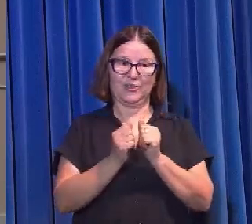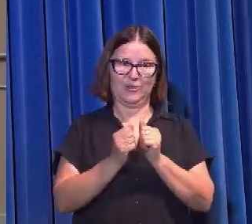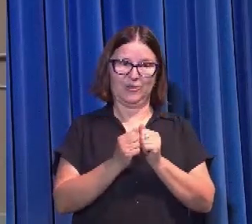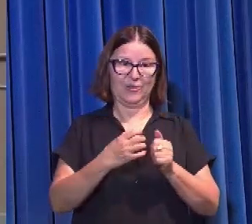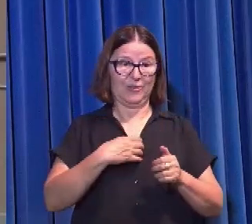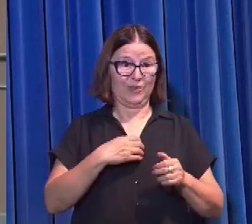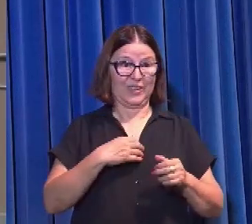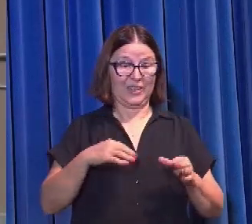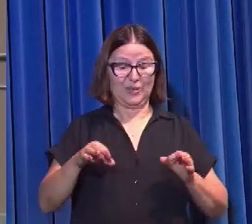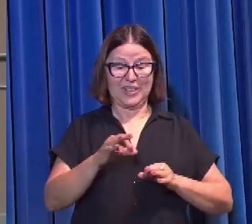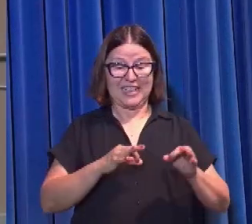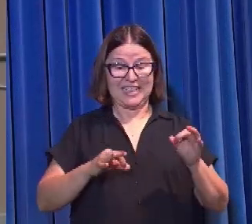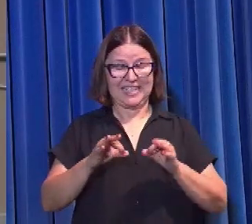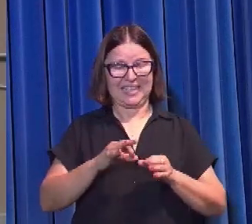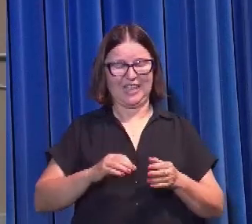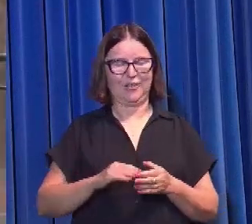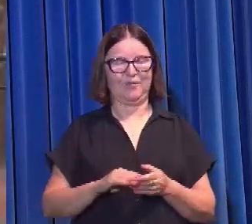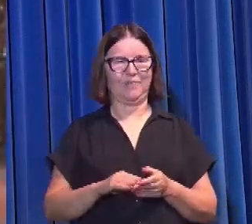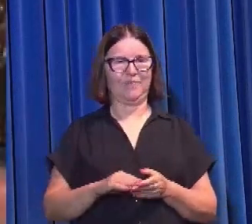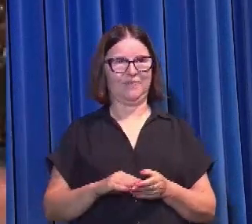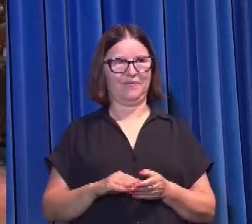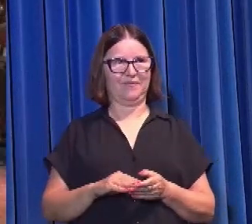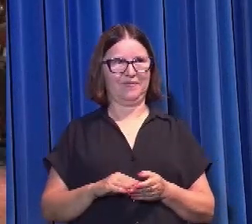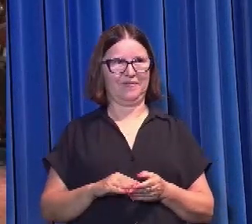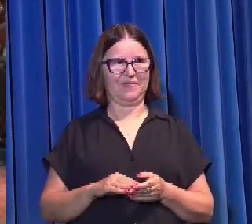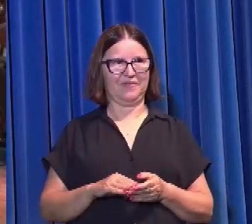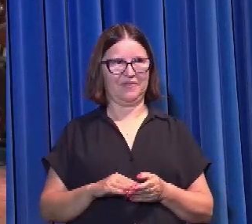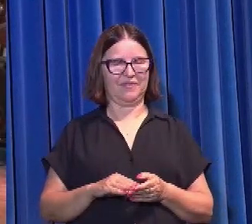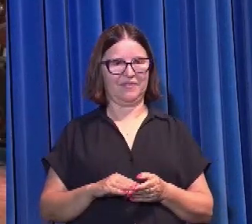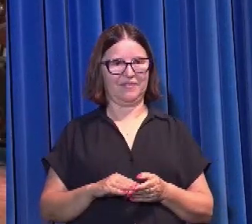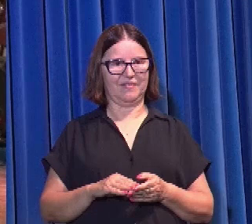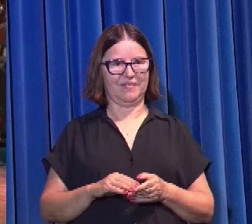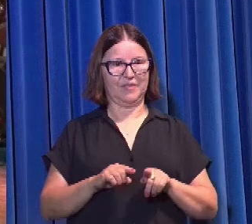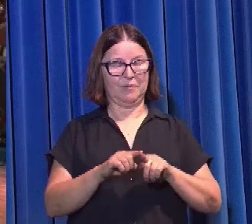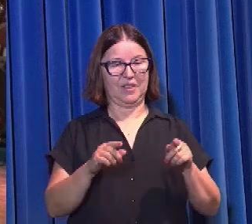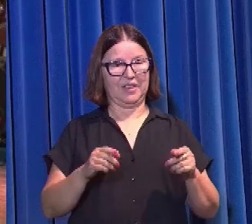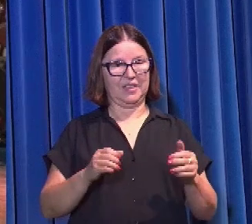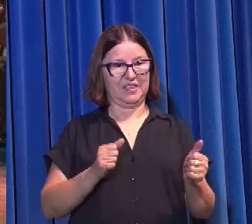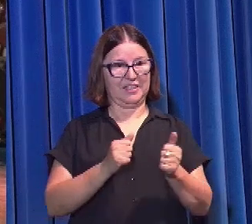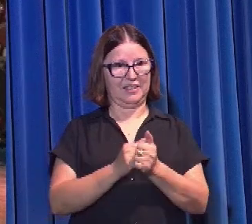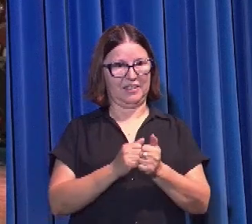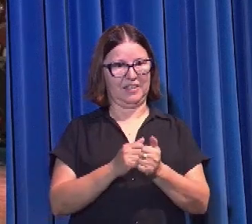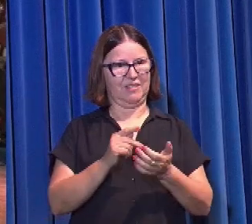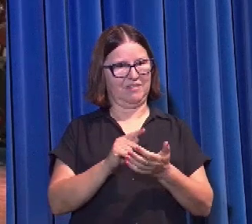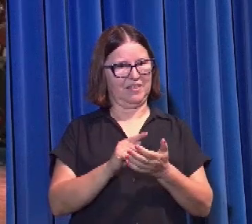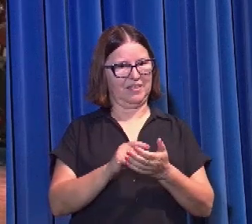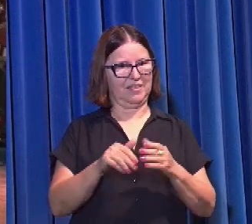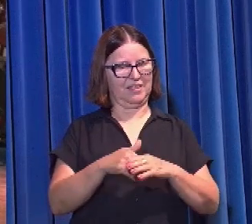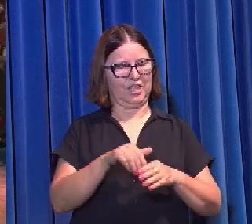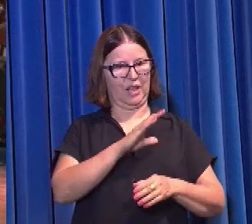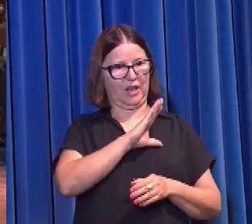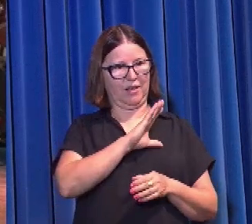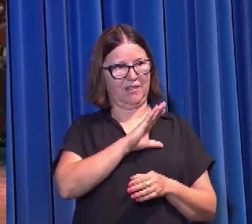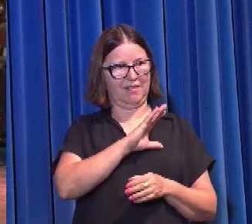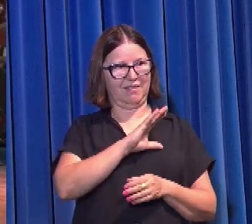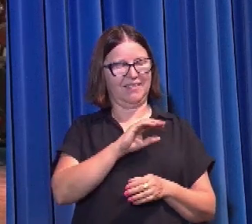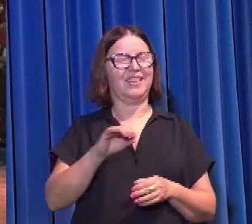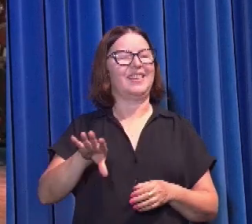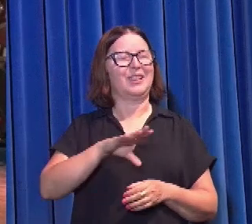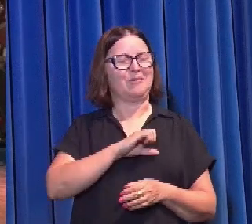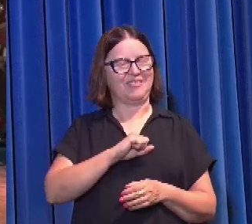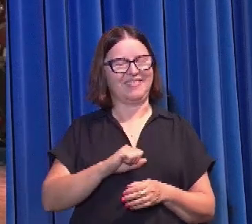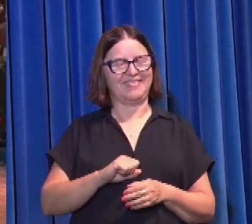só, o 15, por favor. Mas seguindo a verdade em amor, aqui é seguir a verdade em amor, meus